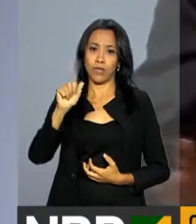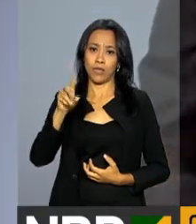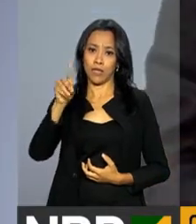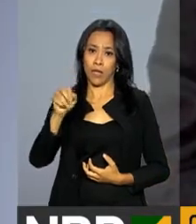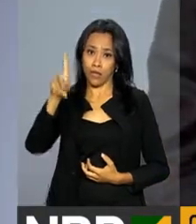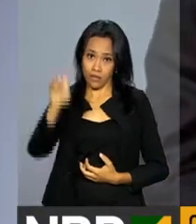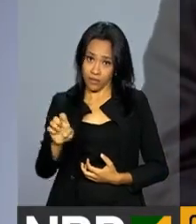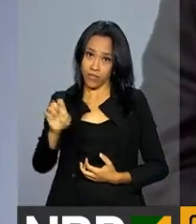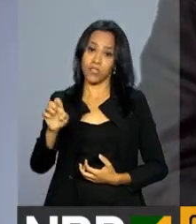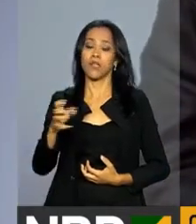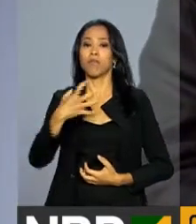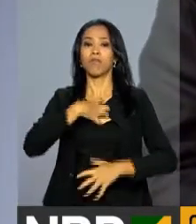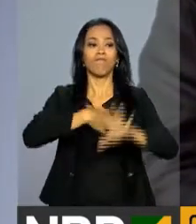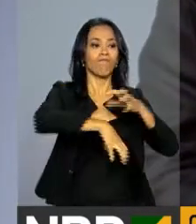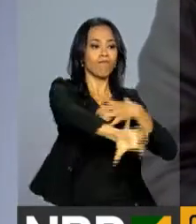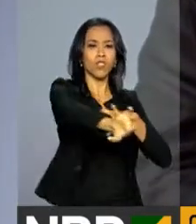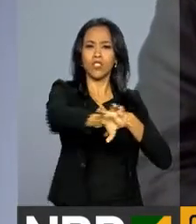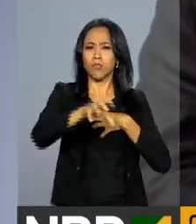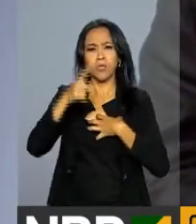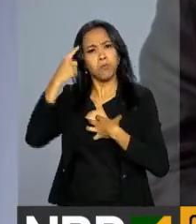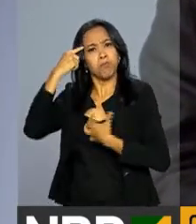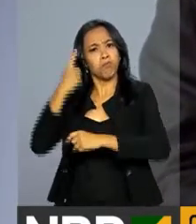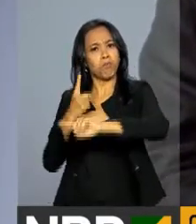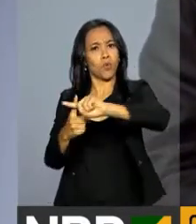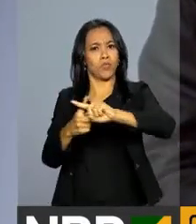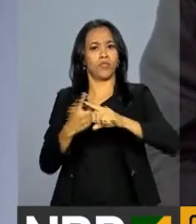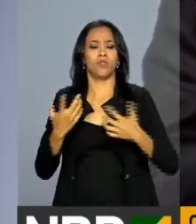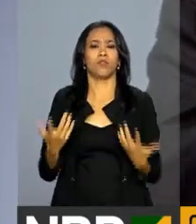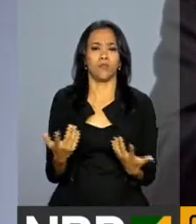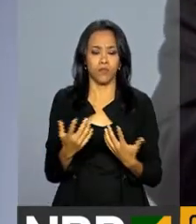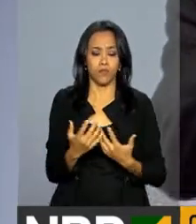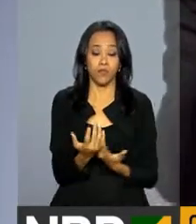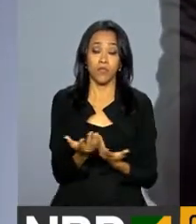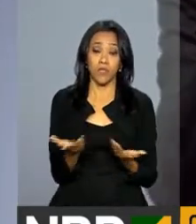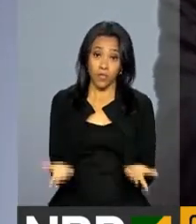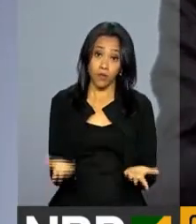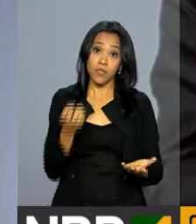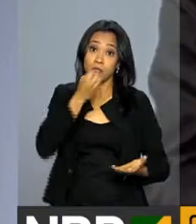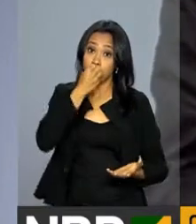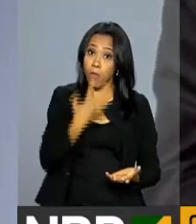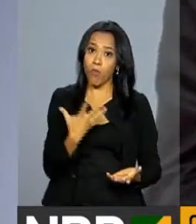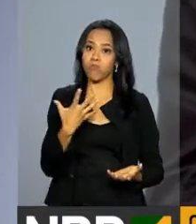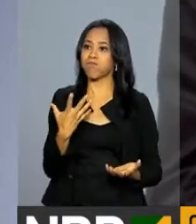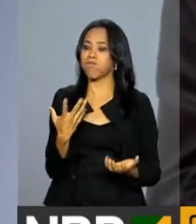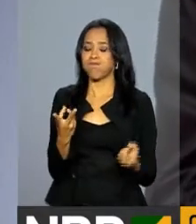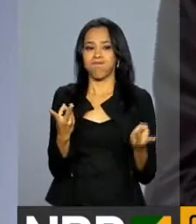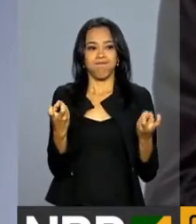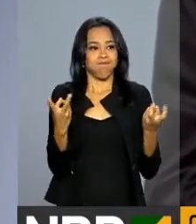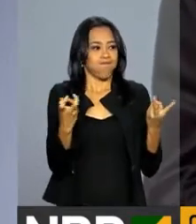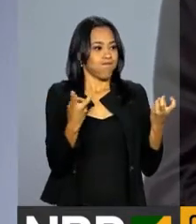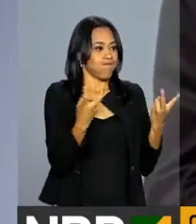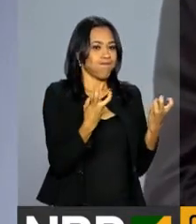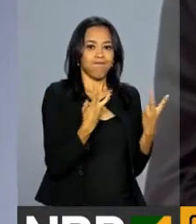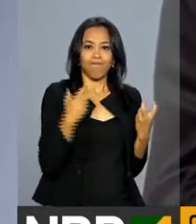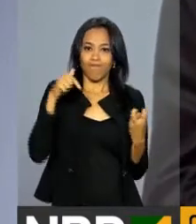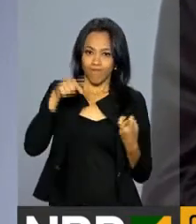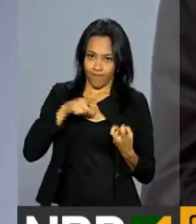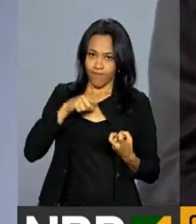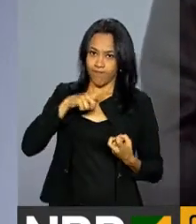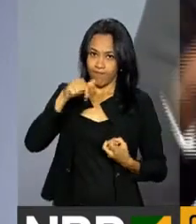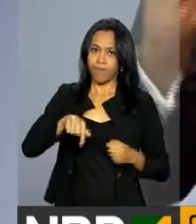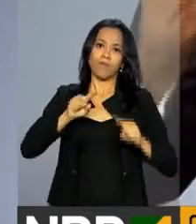naturalmente muito positiva e este bom astral que preside esta reunião